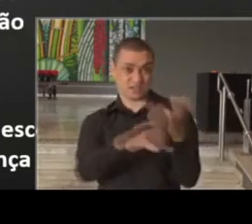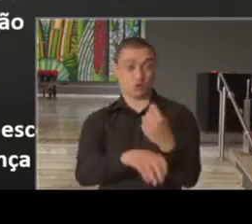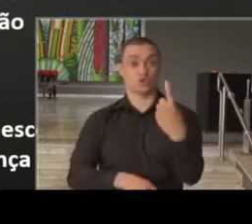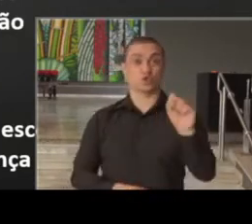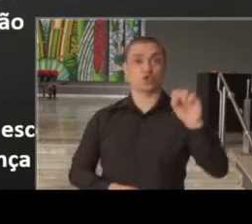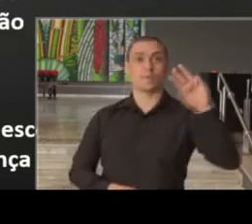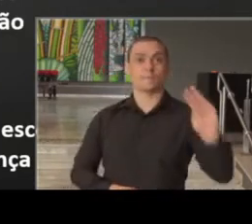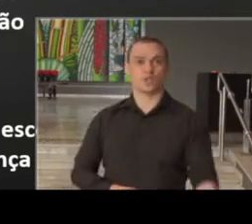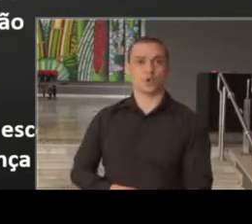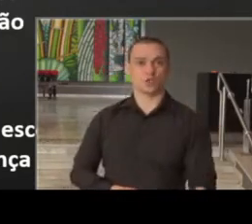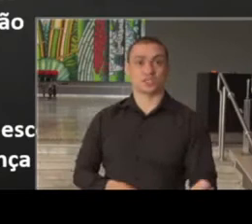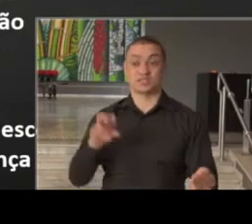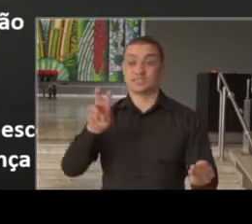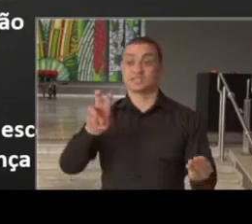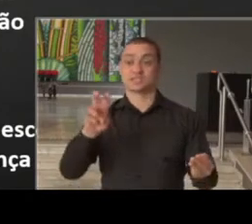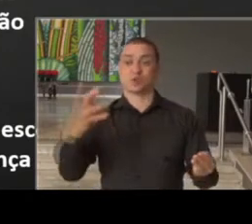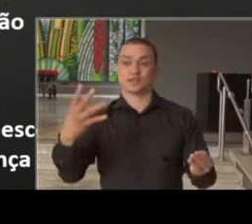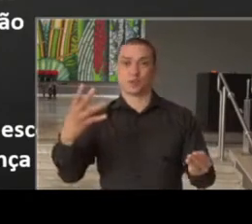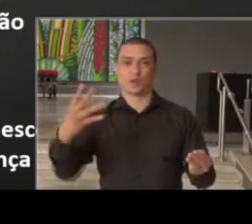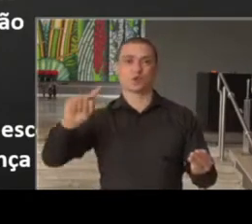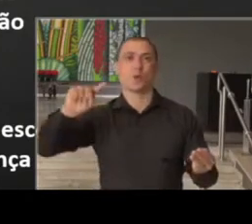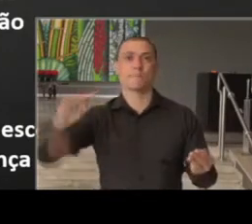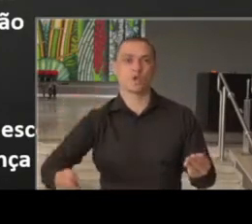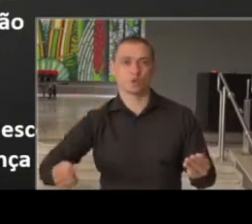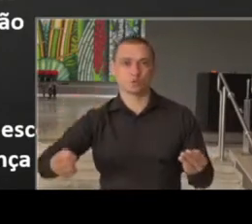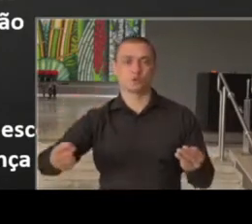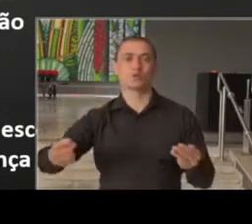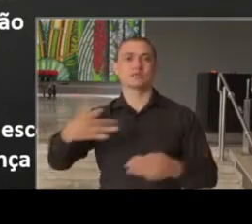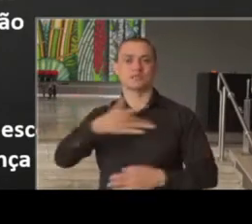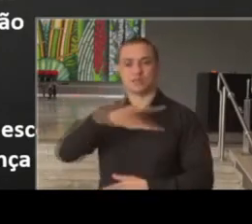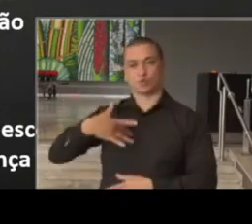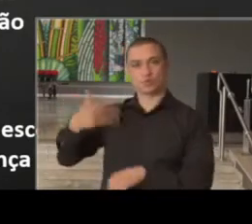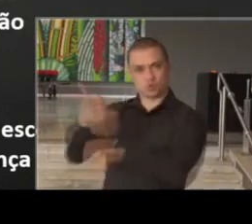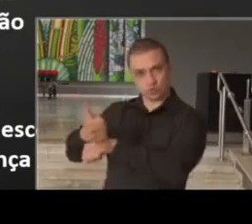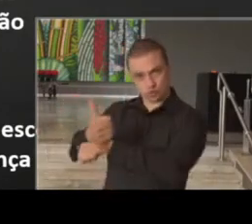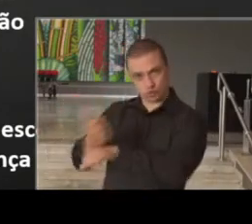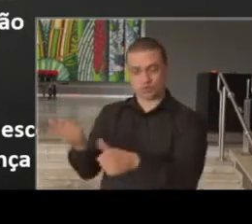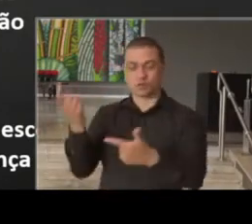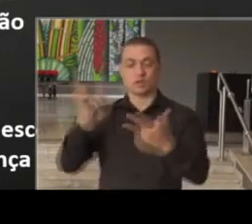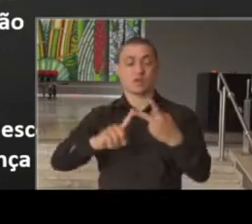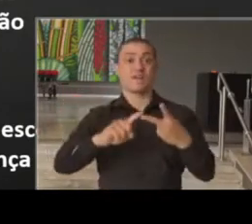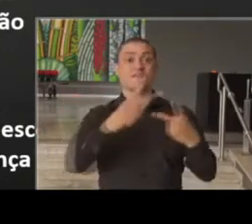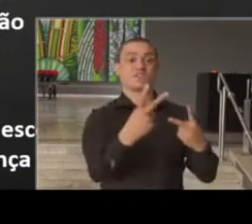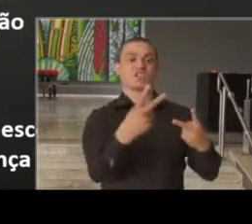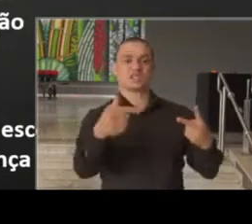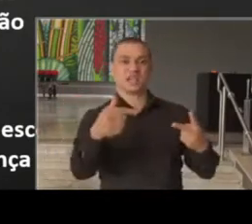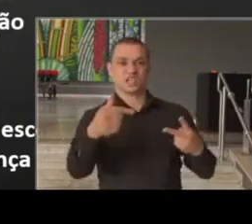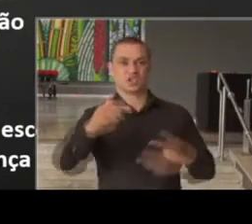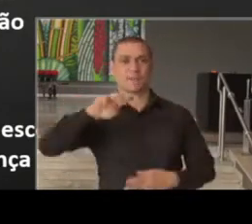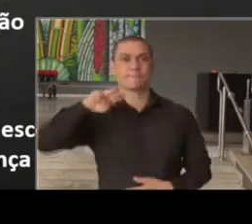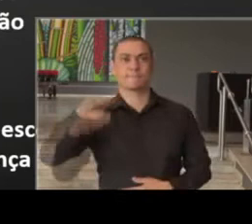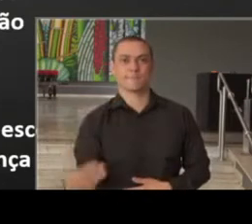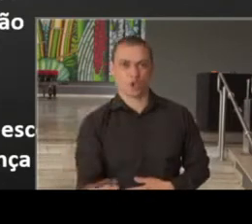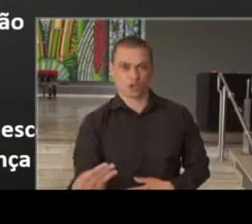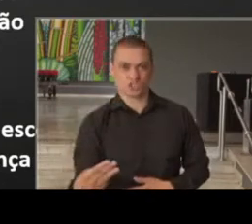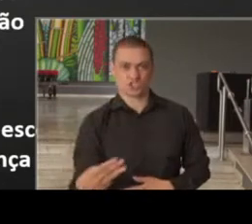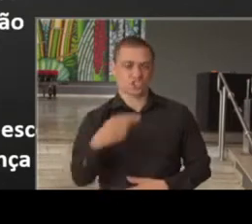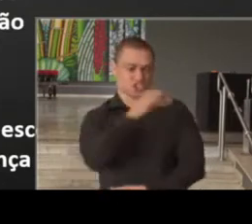vacina, 54 mil profissionais de saúde, 27 milhões de seringas e